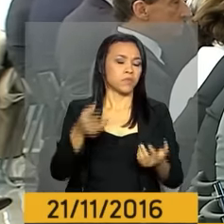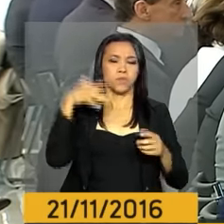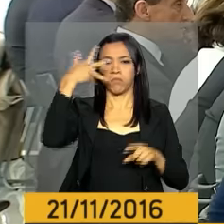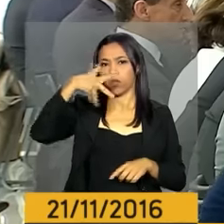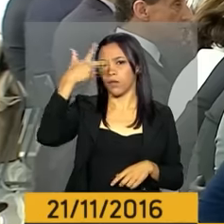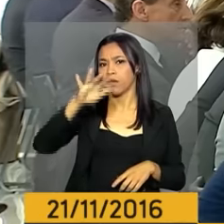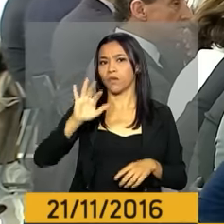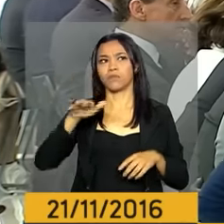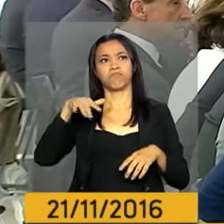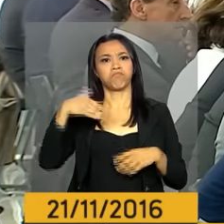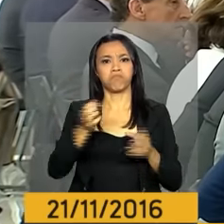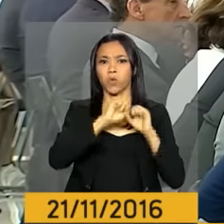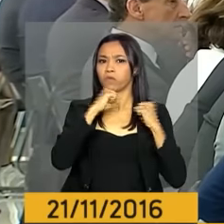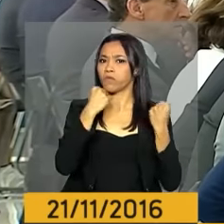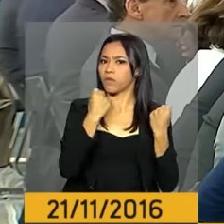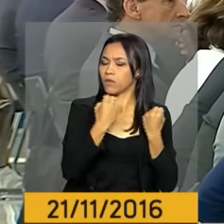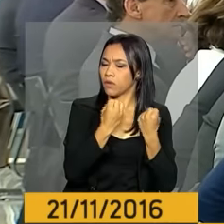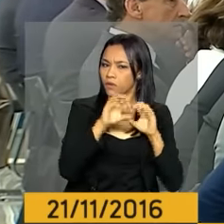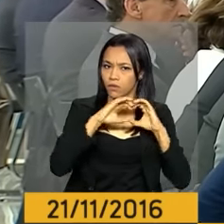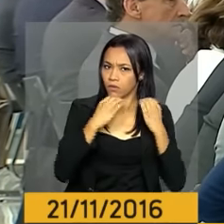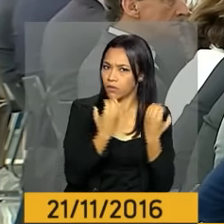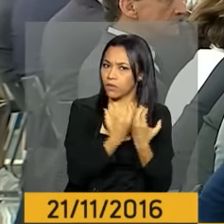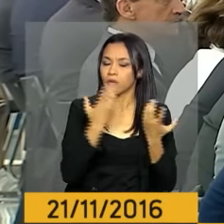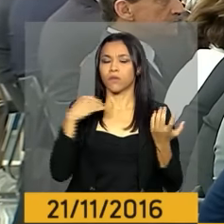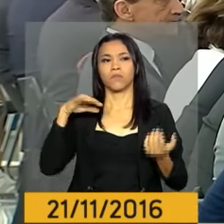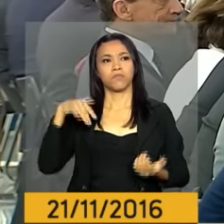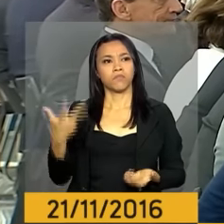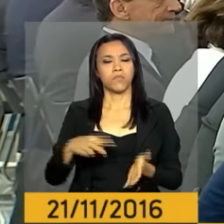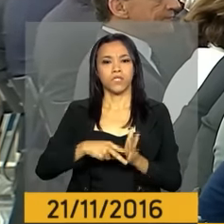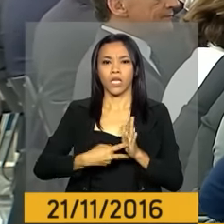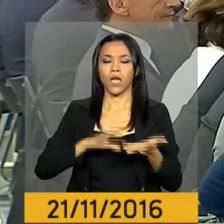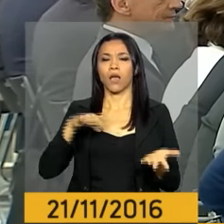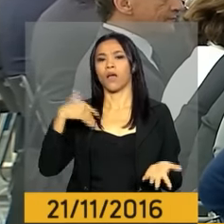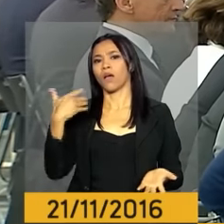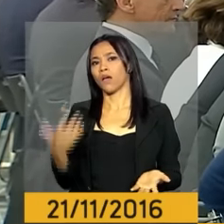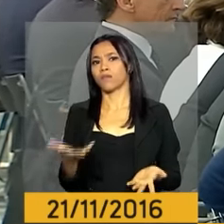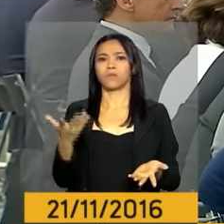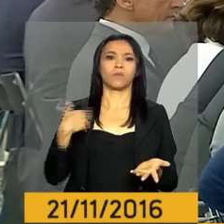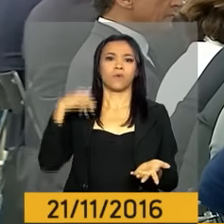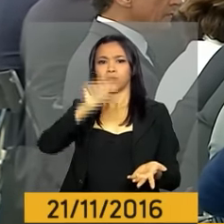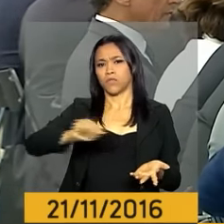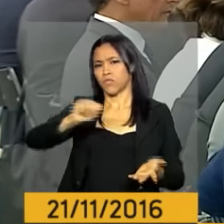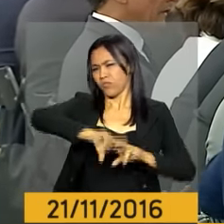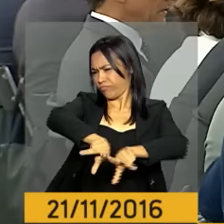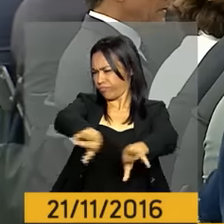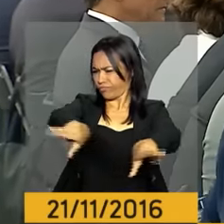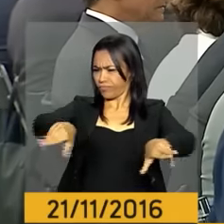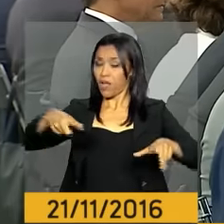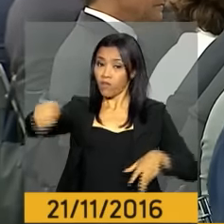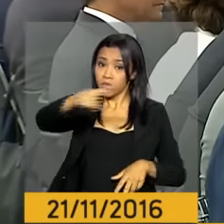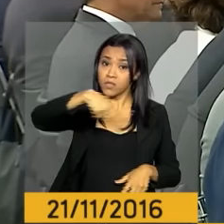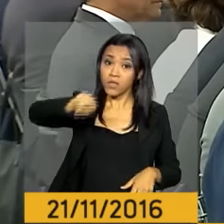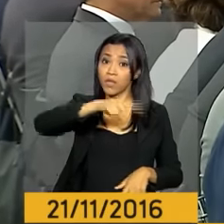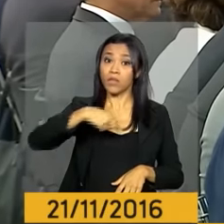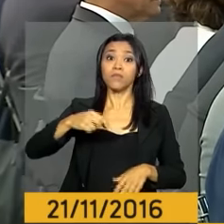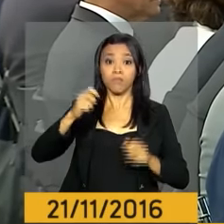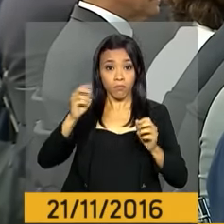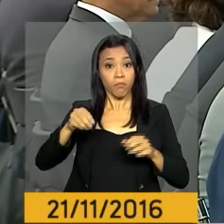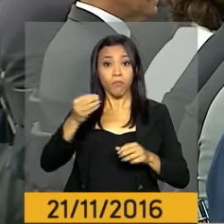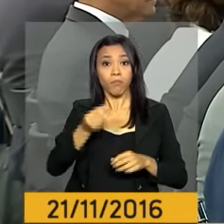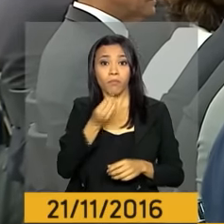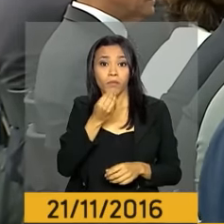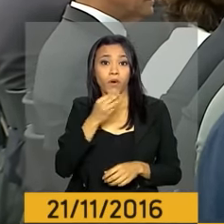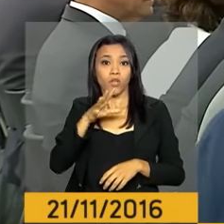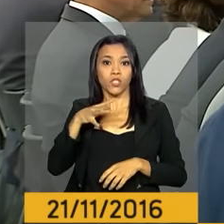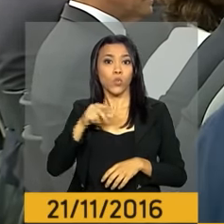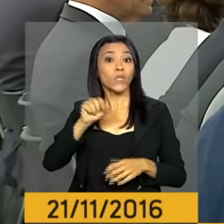palestras, conferências, nos sindicatos, nas associações, nas corporações, os senhores podem a todo momento divulgar o